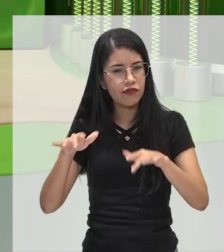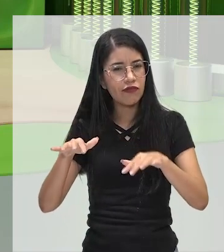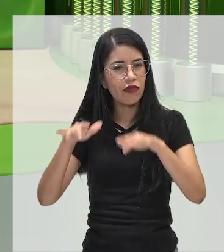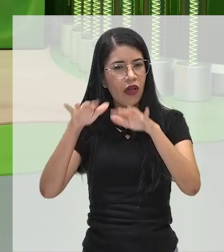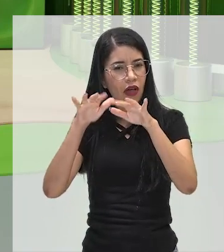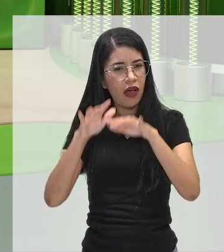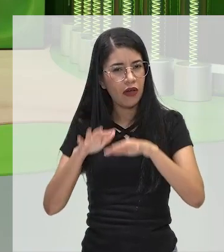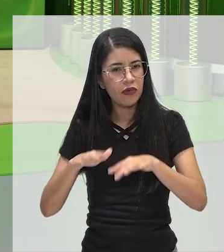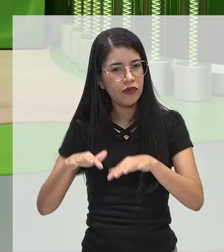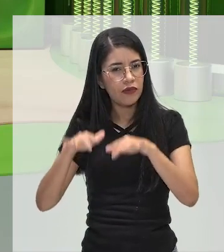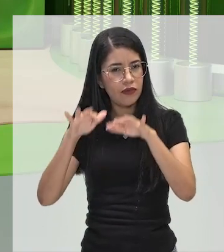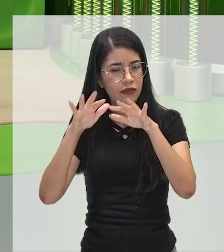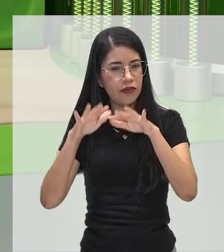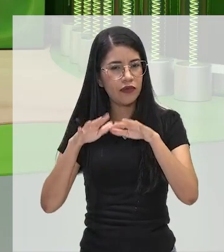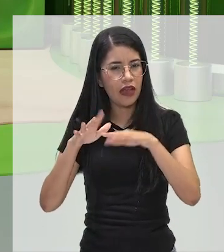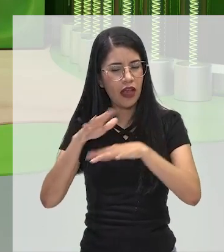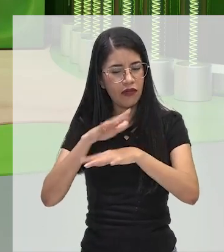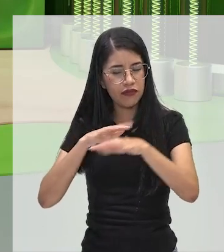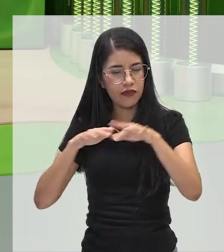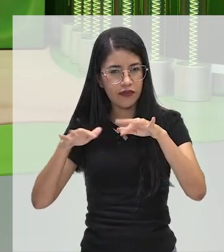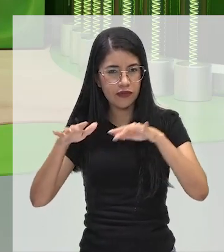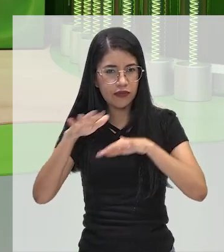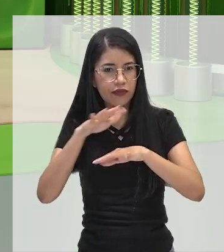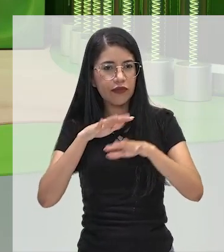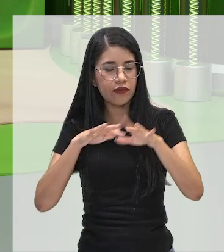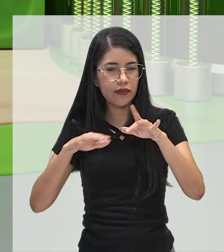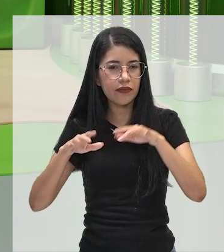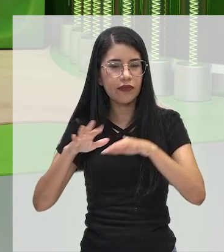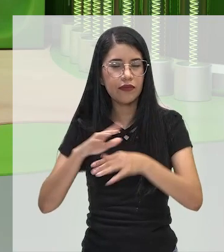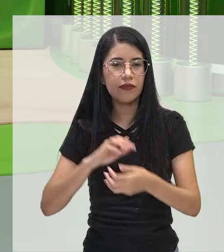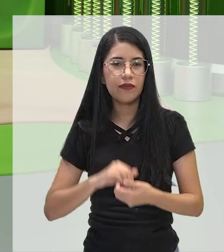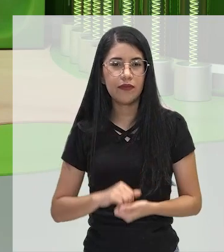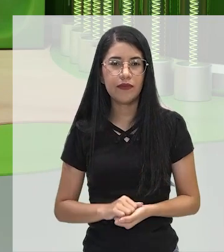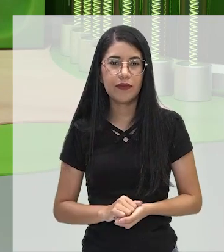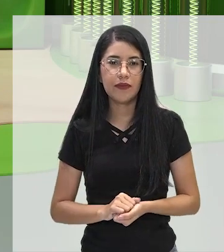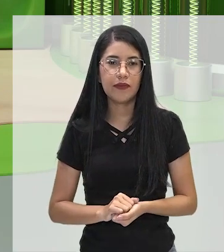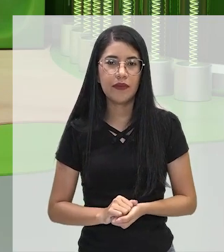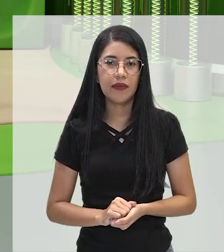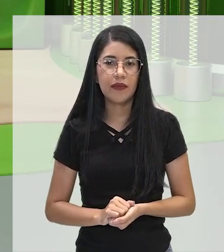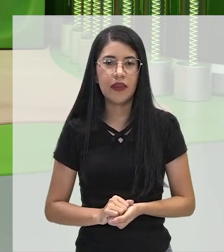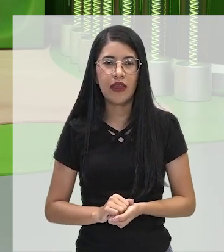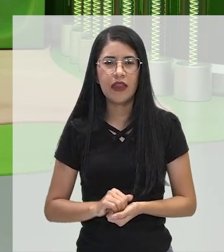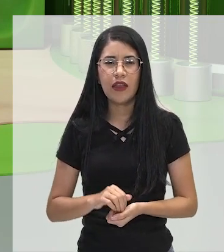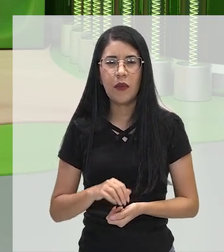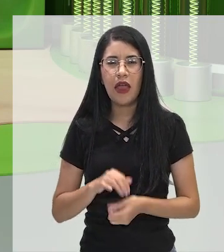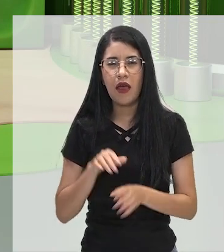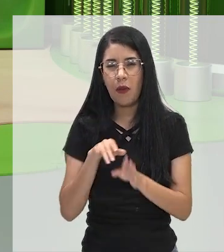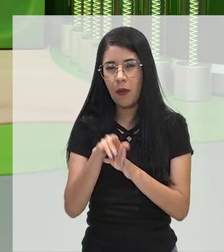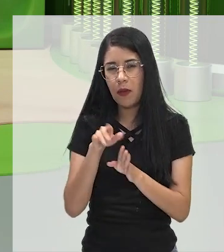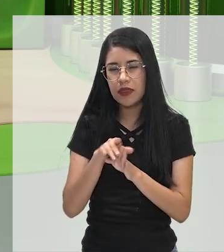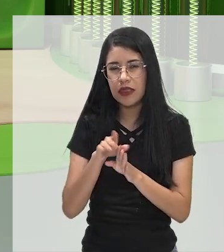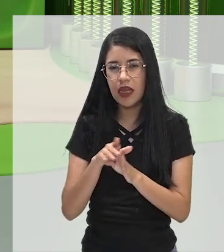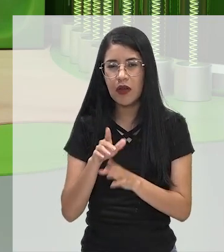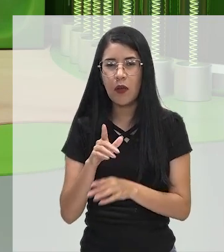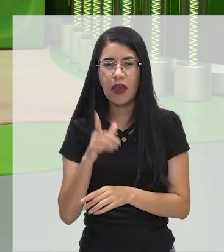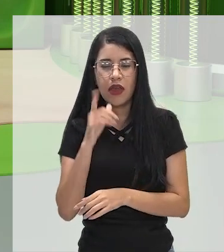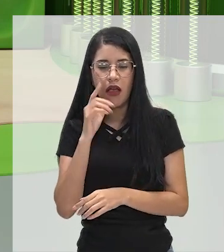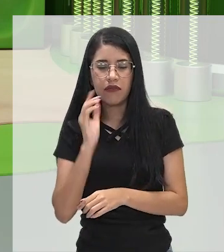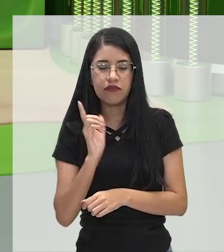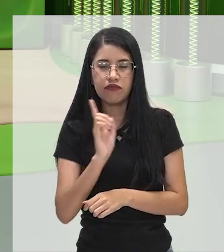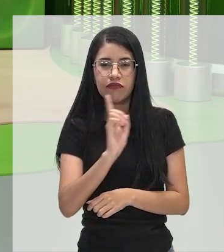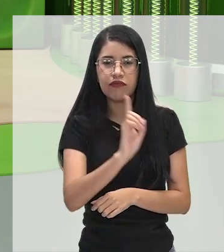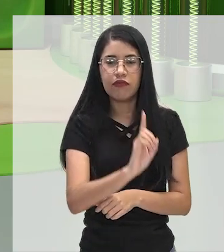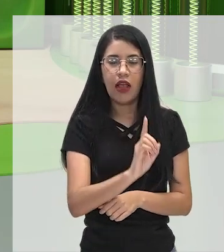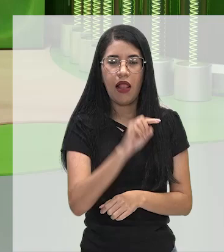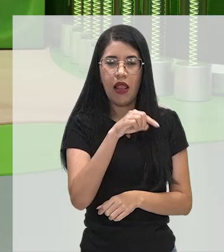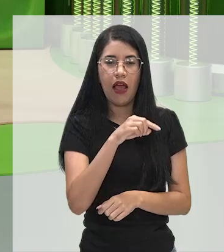gente consegue observar, né, mais agitadas. Temos a maré alta, né? Inclusive não é recomendado entrar ali no mar quando estão ali com a maré